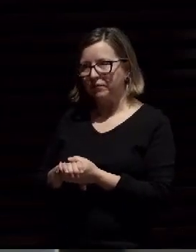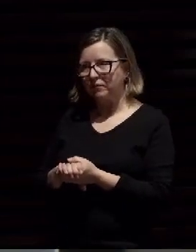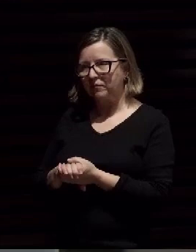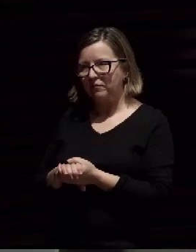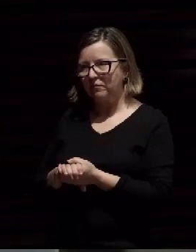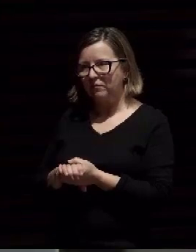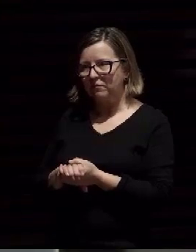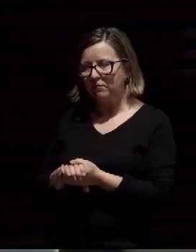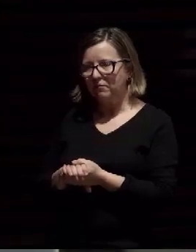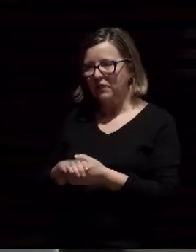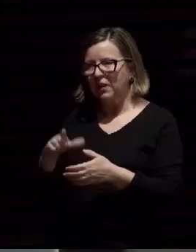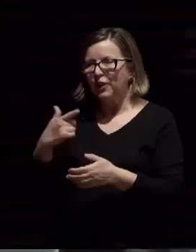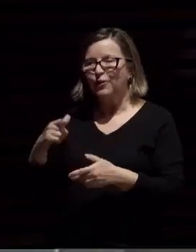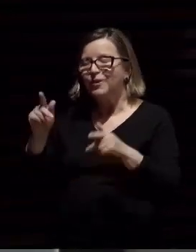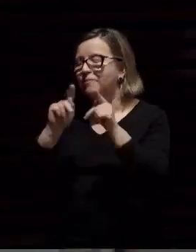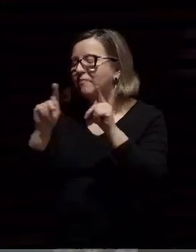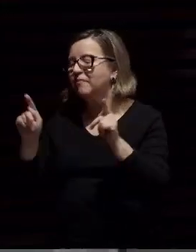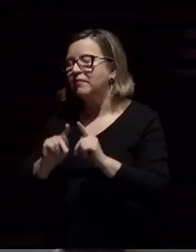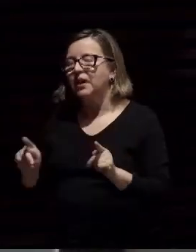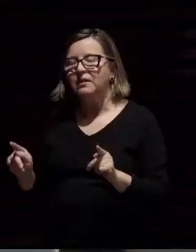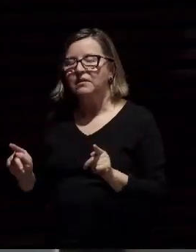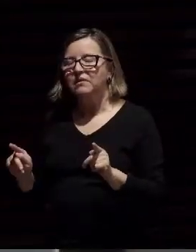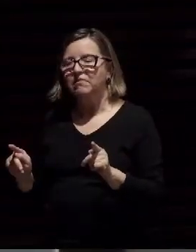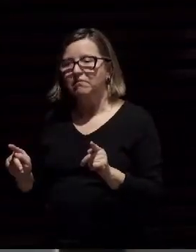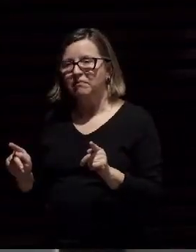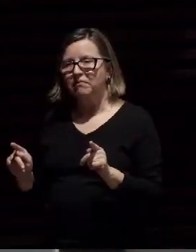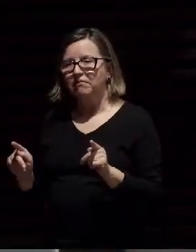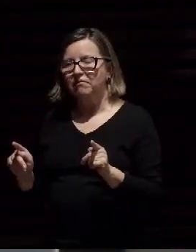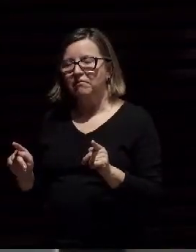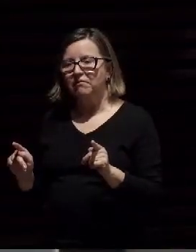E eu não tenho paz.